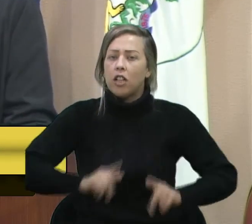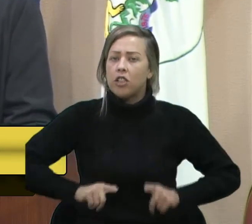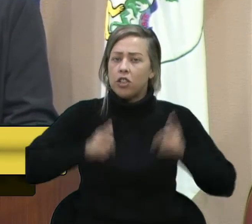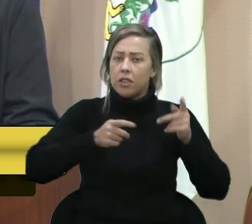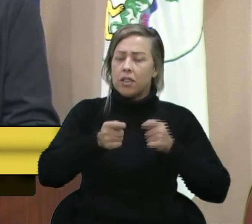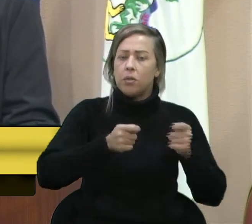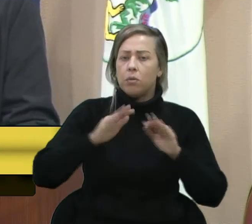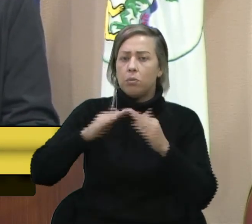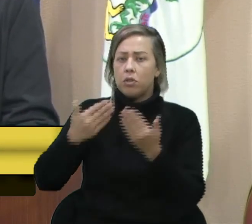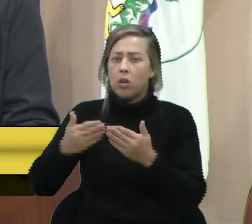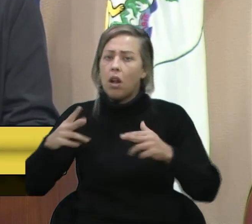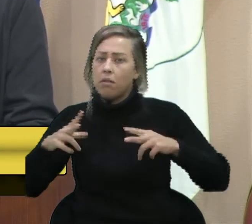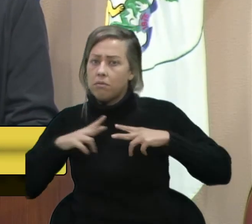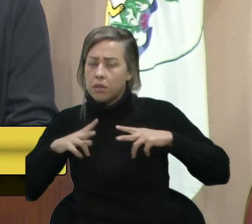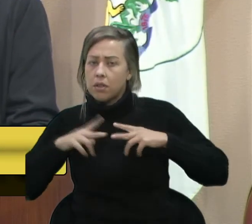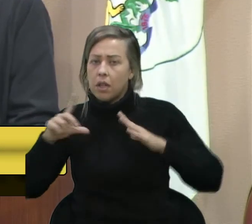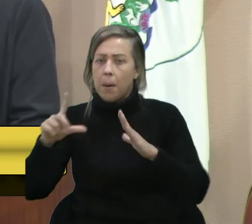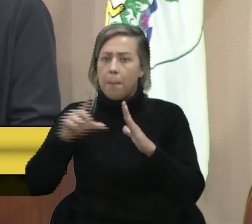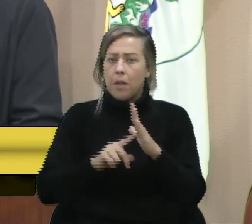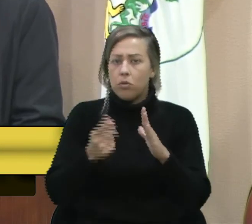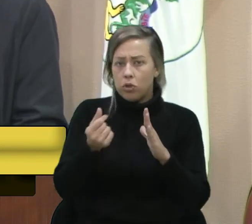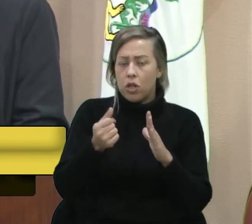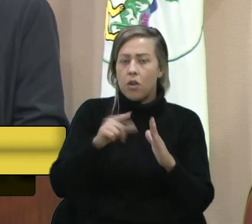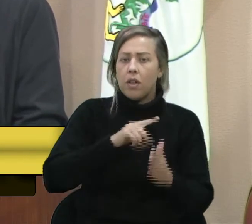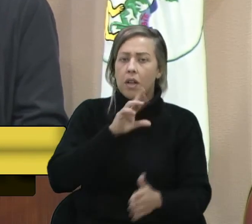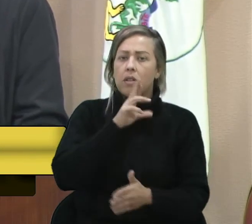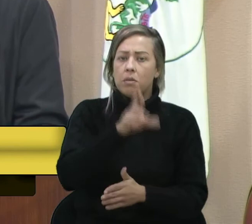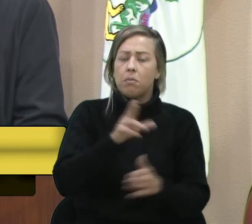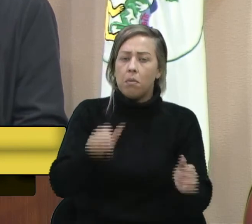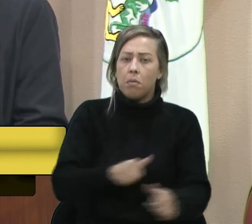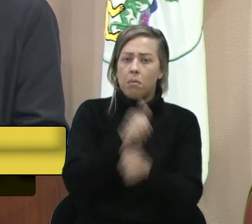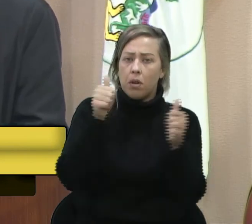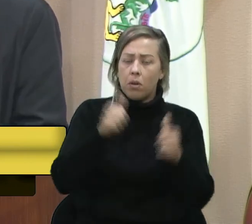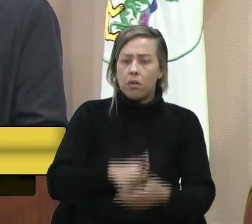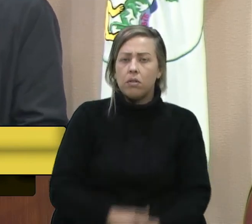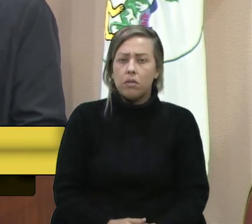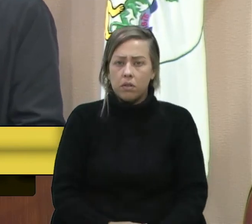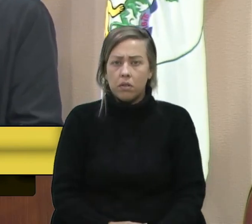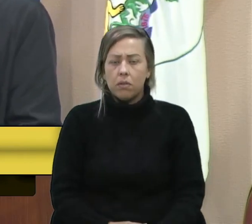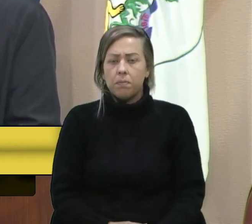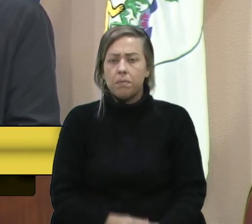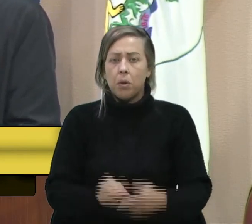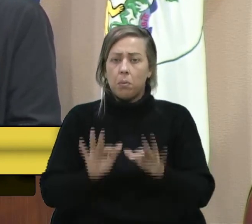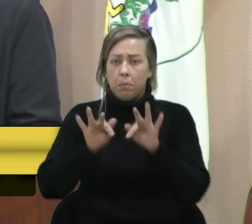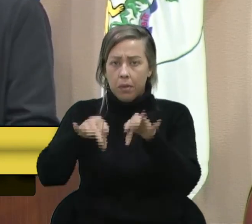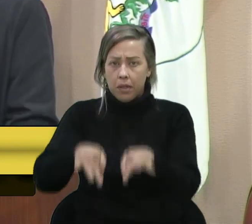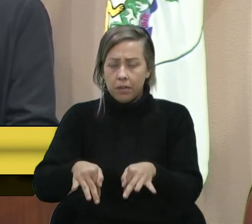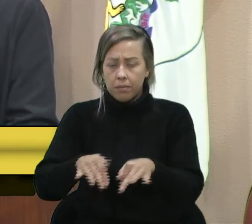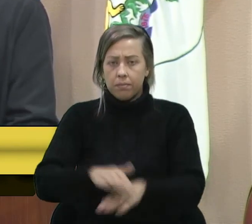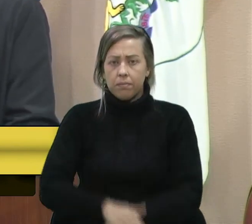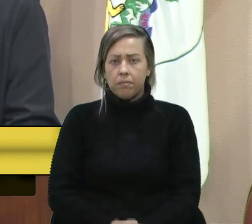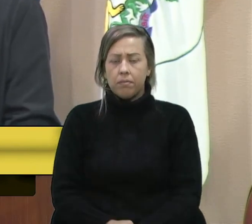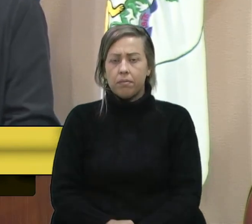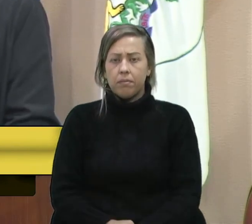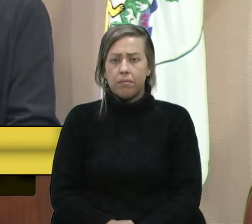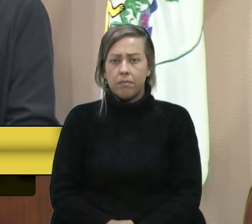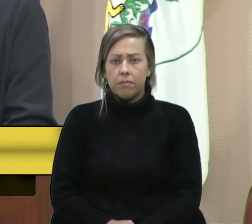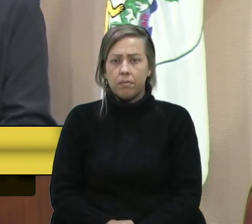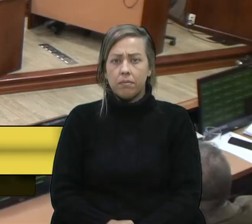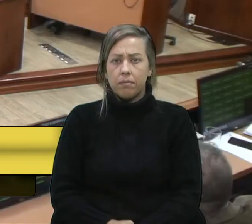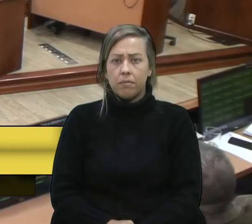escola privada, com menos recursos, a gente tem resultados muito melhores. E para concluir, então, seu à parte, vereador